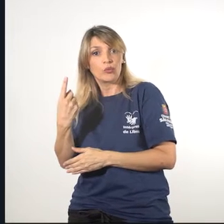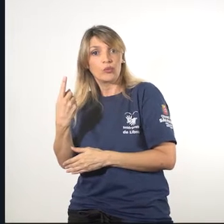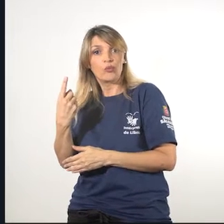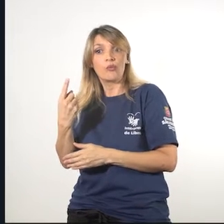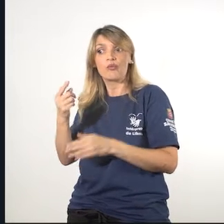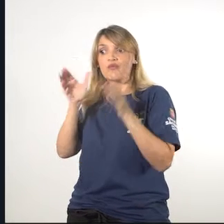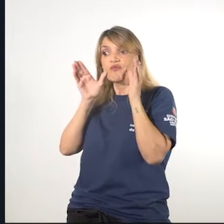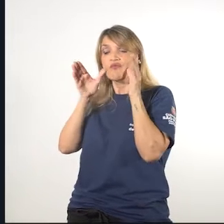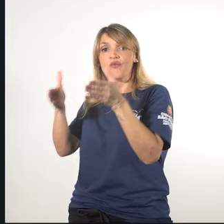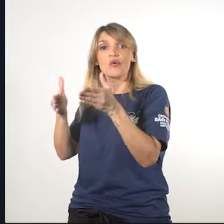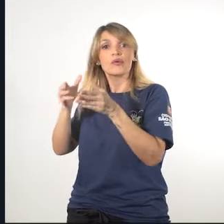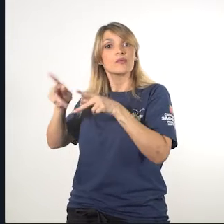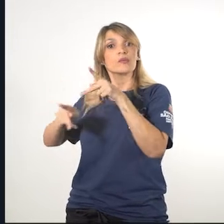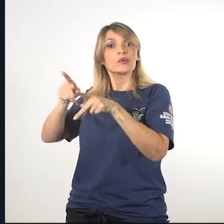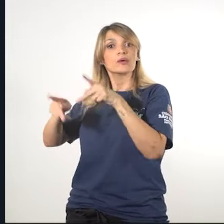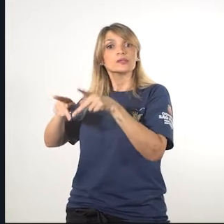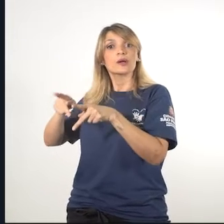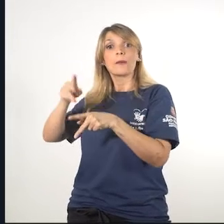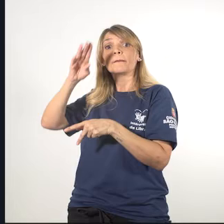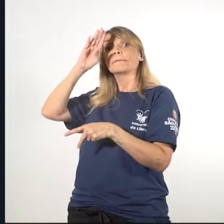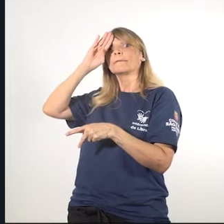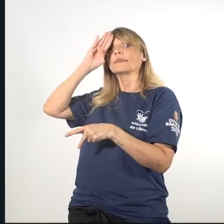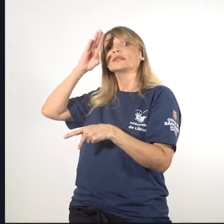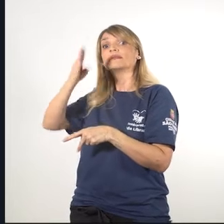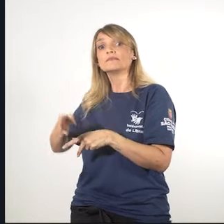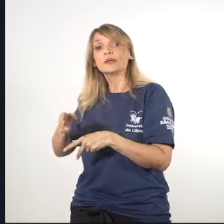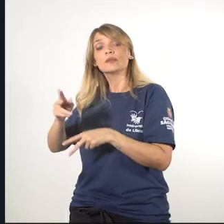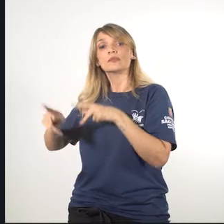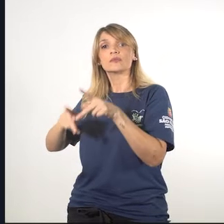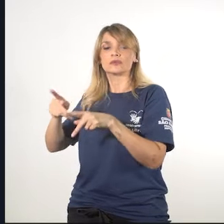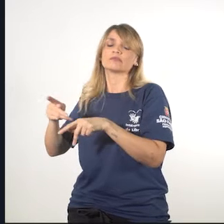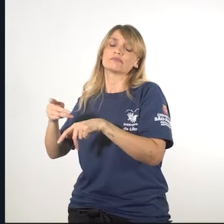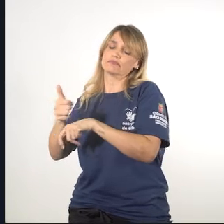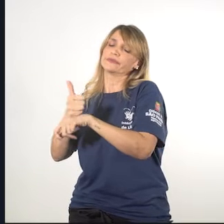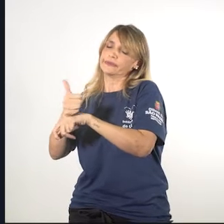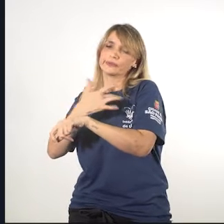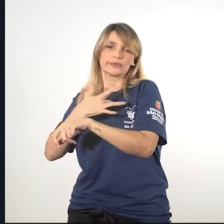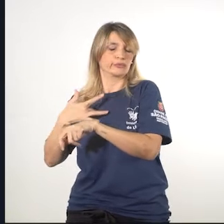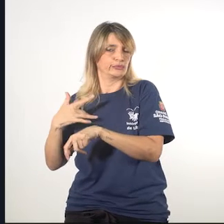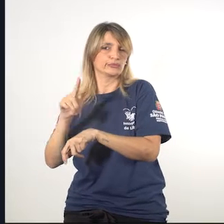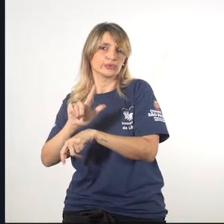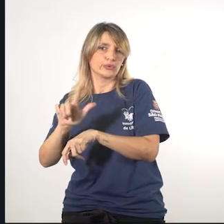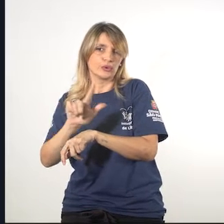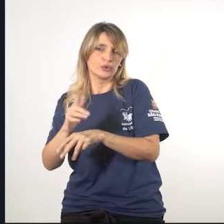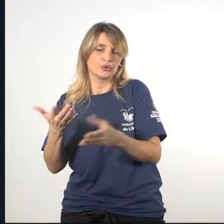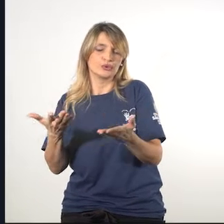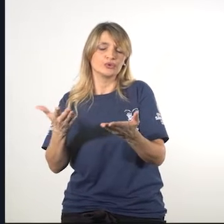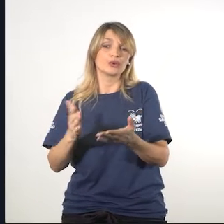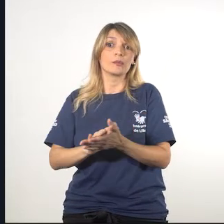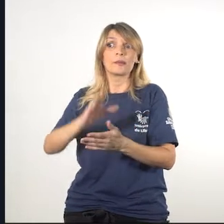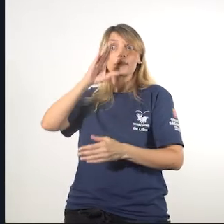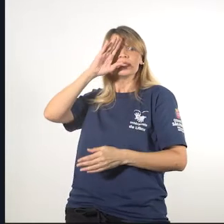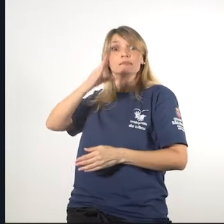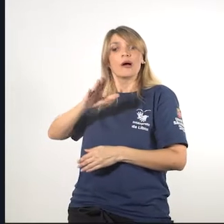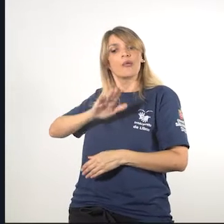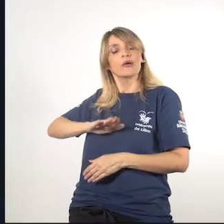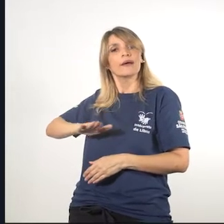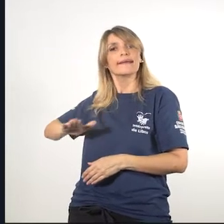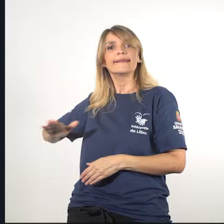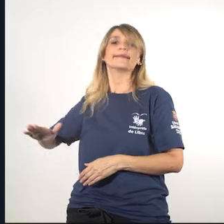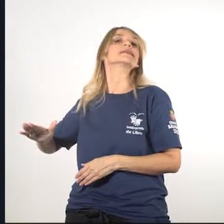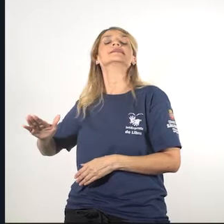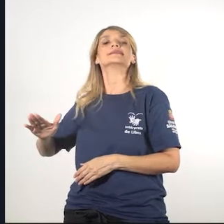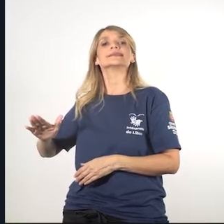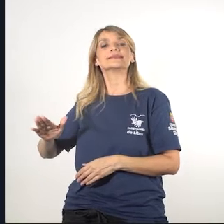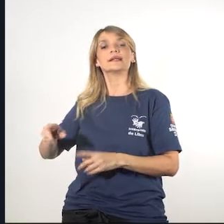população, priorizar a população, além dos profissionais de saúde, que aqui nós vamos colocar, as crianças e